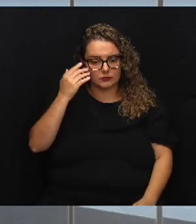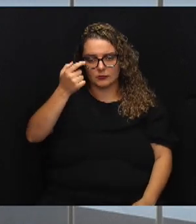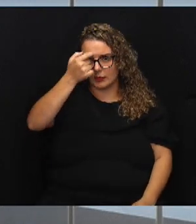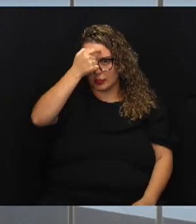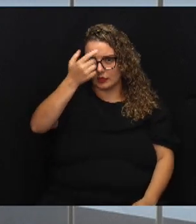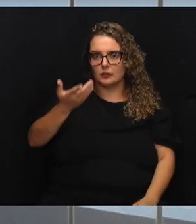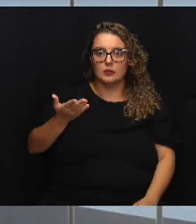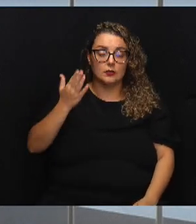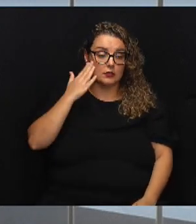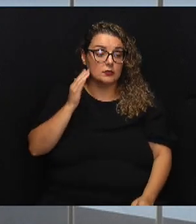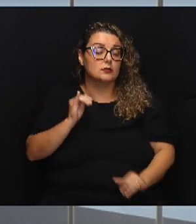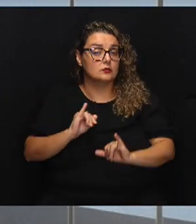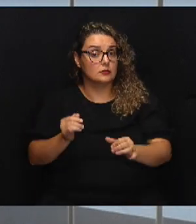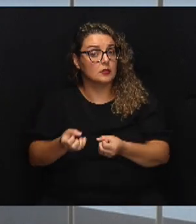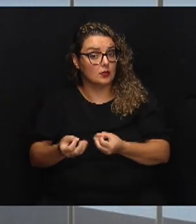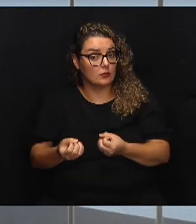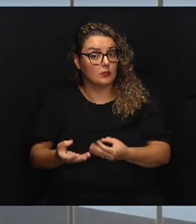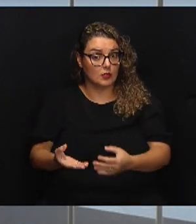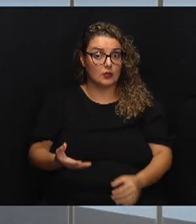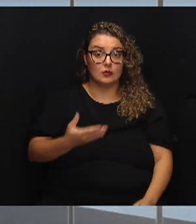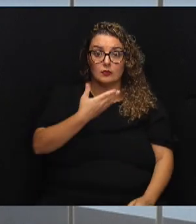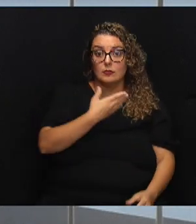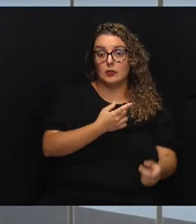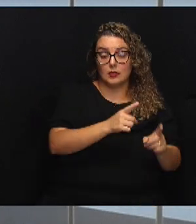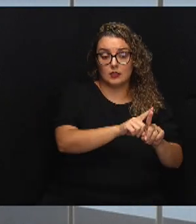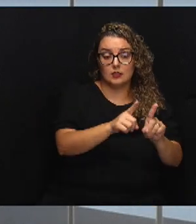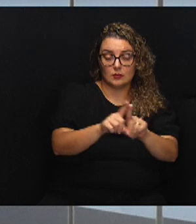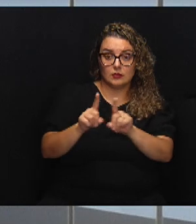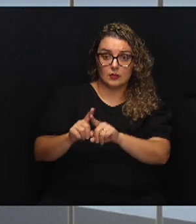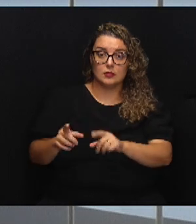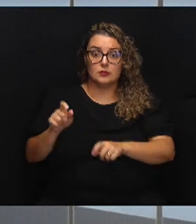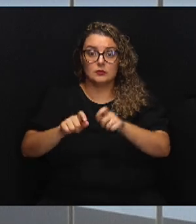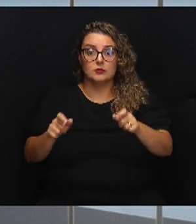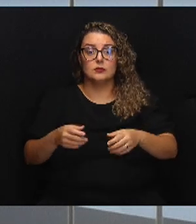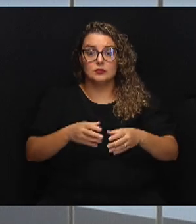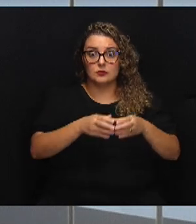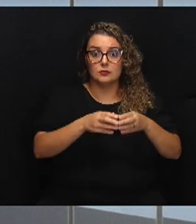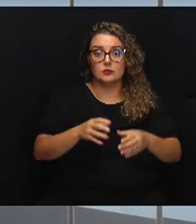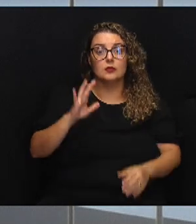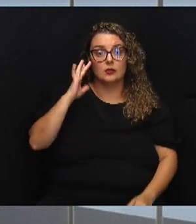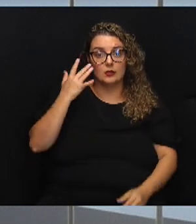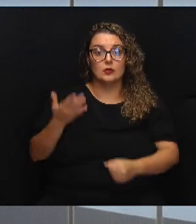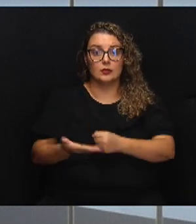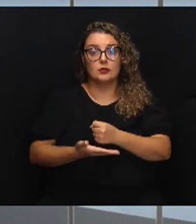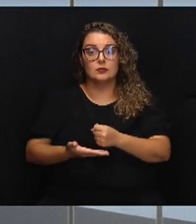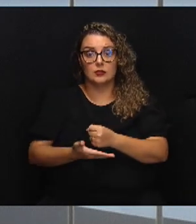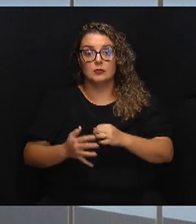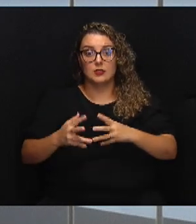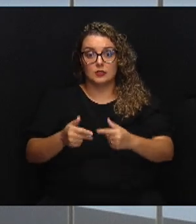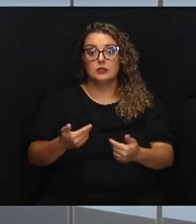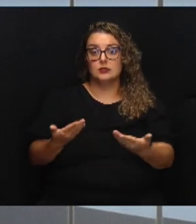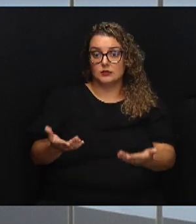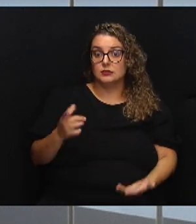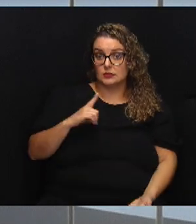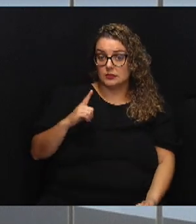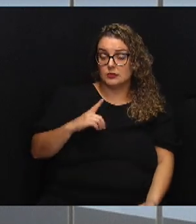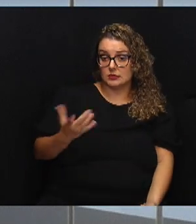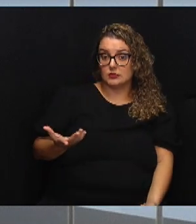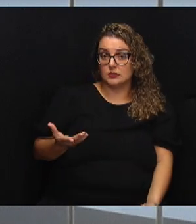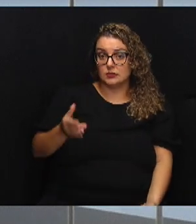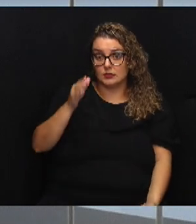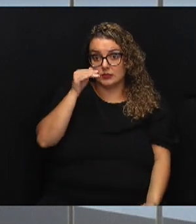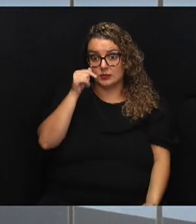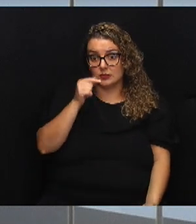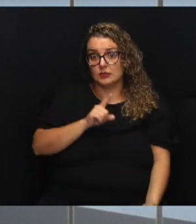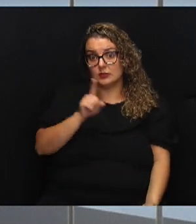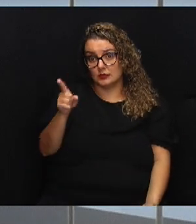até propagar essas informações para os seus pares também. Então eu acho que a educação é a base de tudo. Tanto que tem até curioso falar, eu fui uma